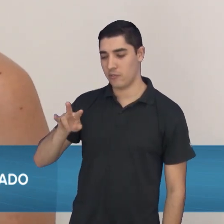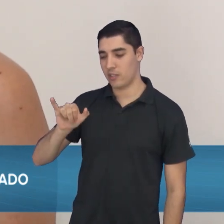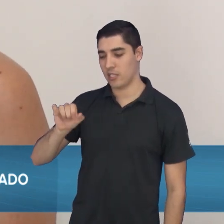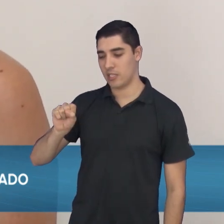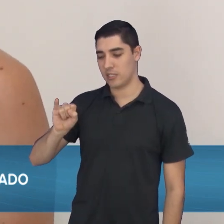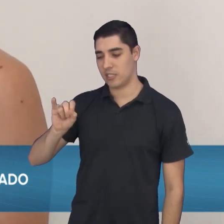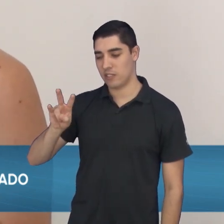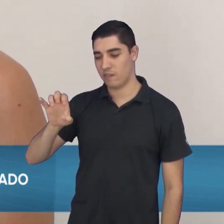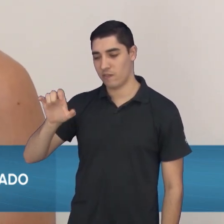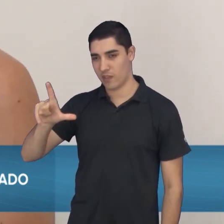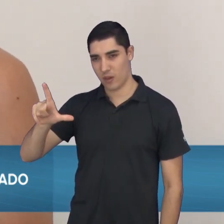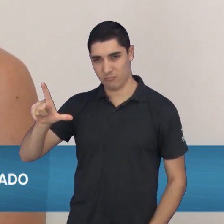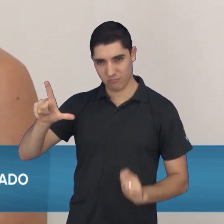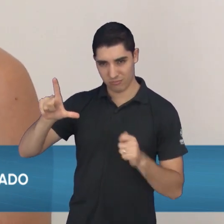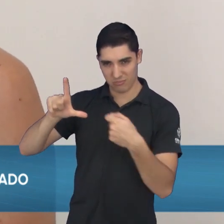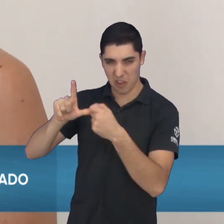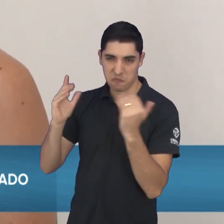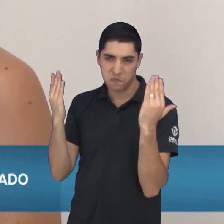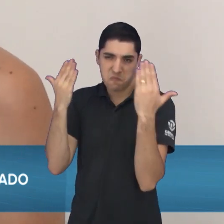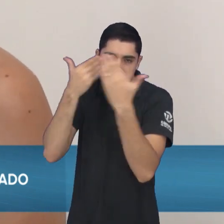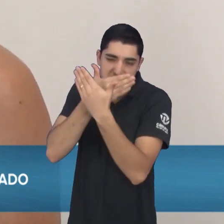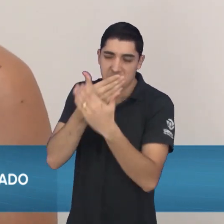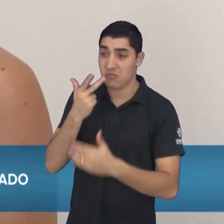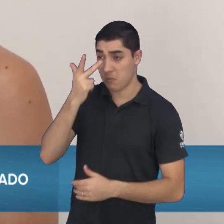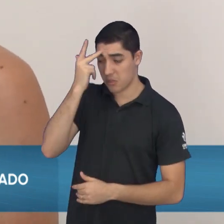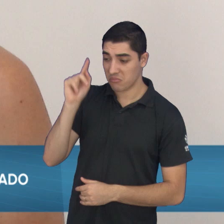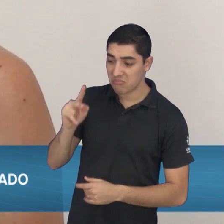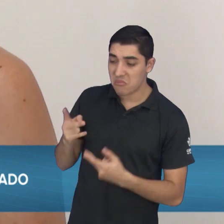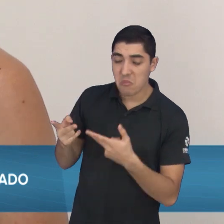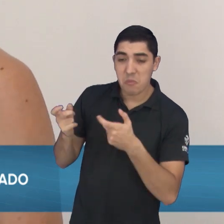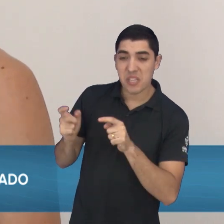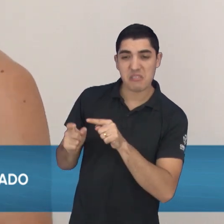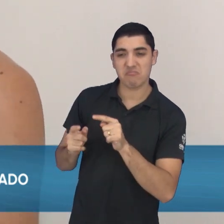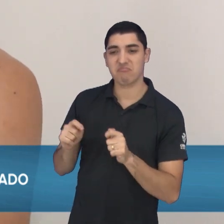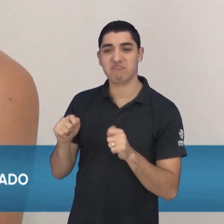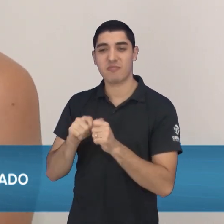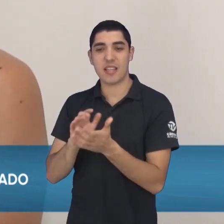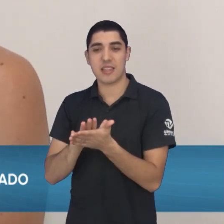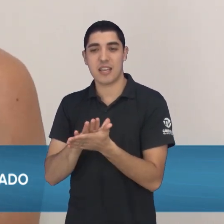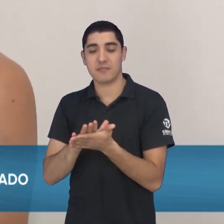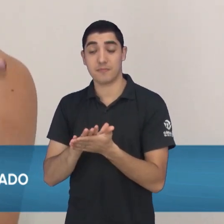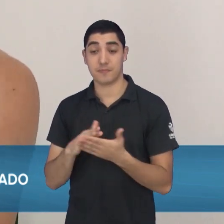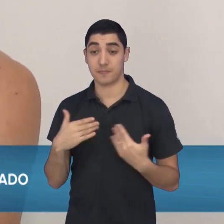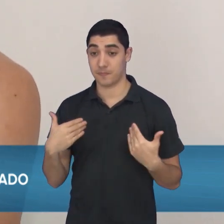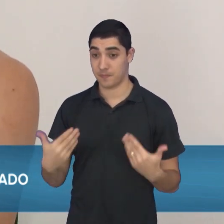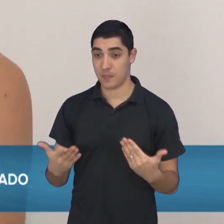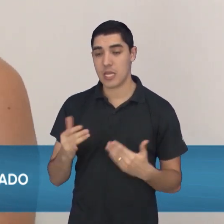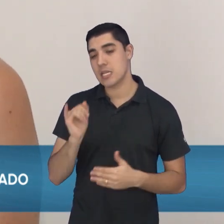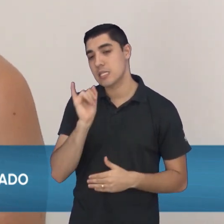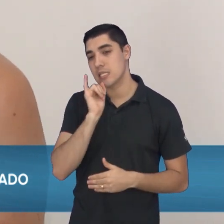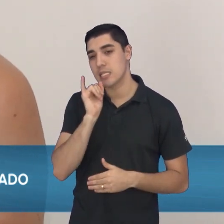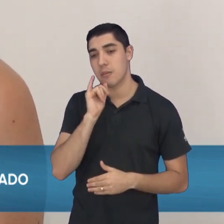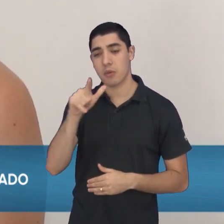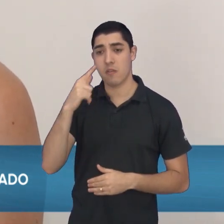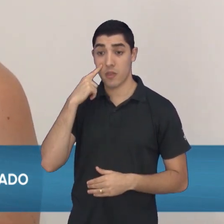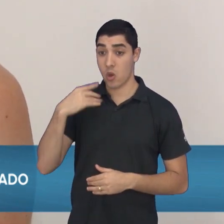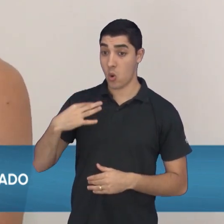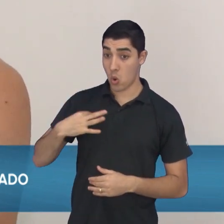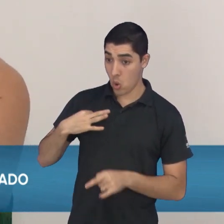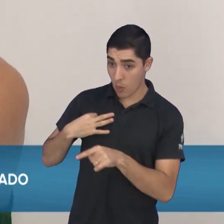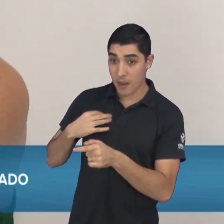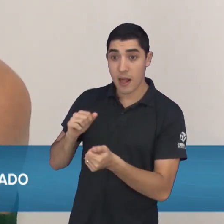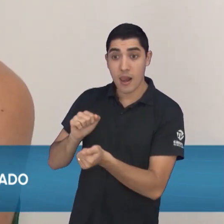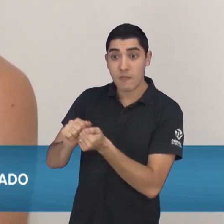um trabalho que a gente só percebe que ele existe quando ele não foi feito. Então, é quando você percebe que, assim, uma roupa não foi lavada,